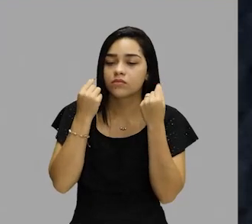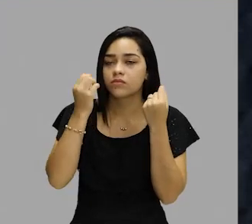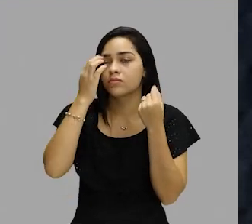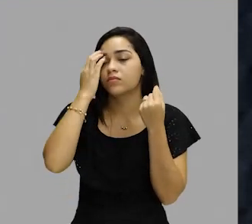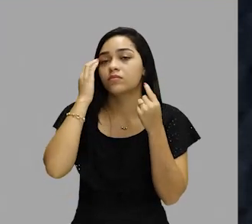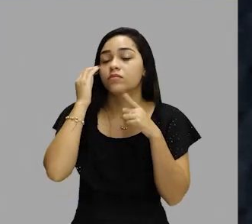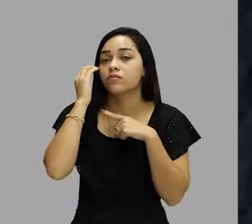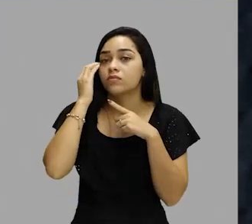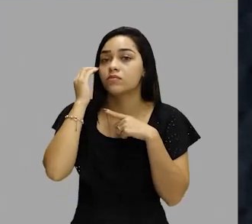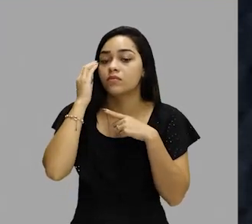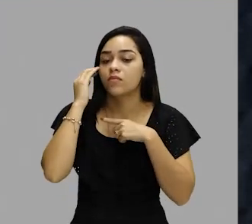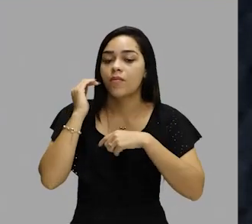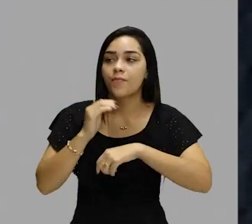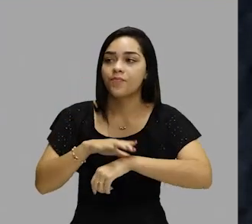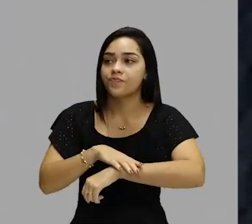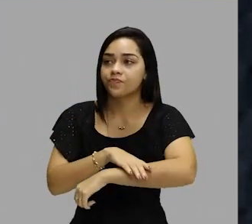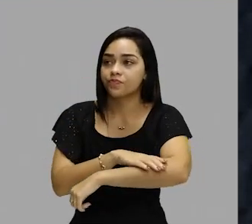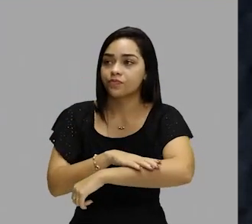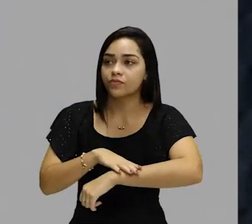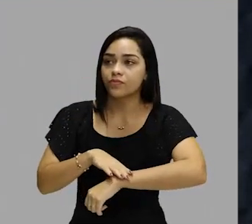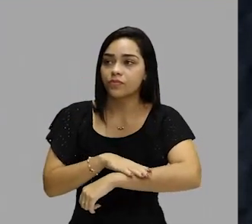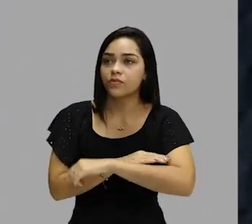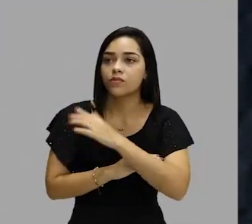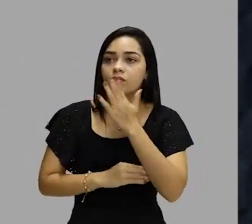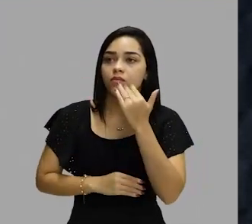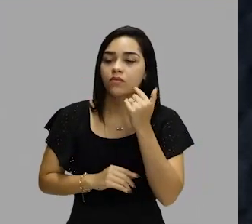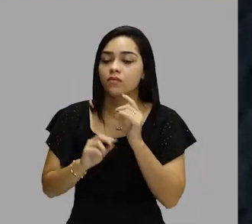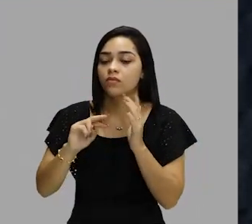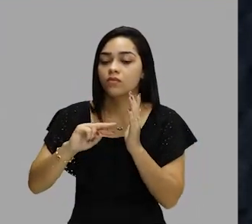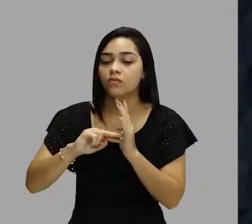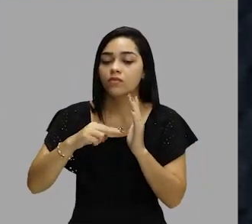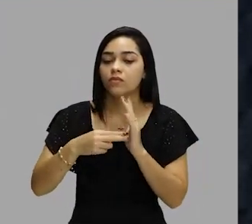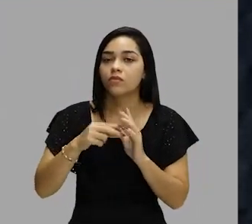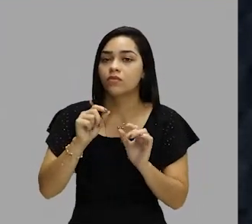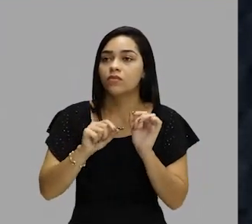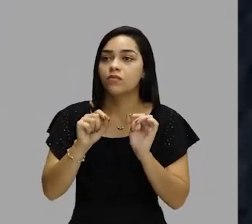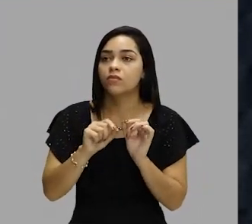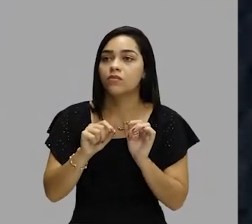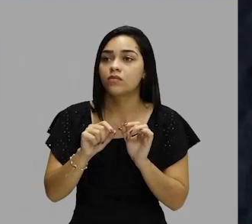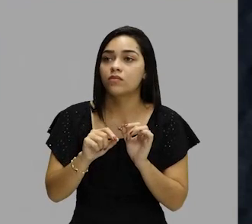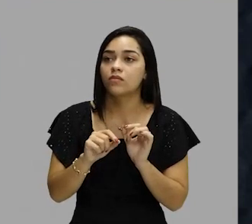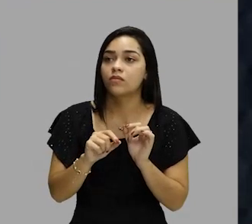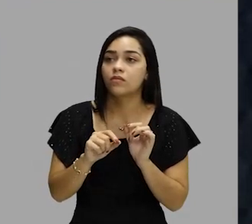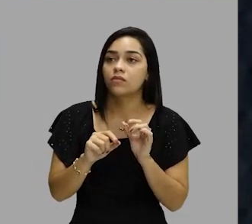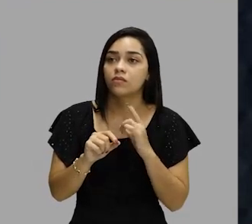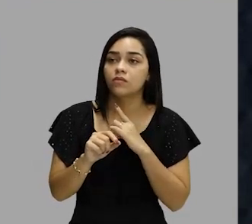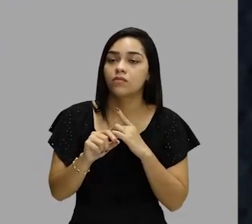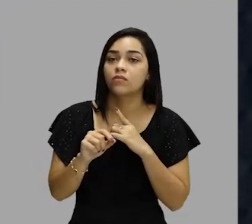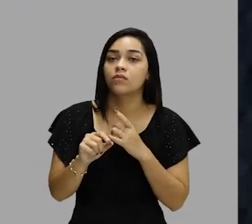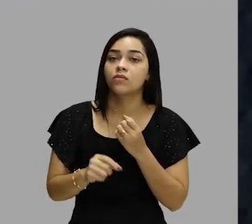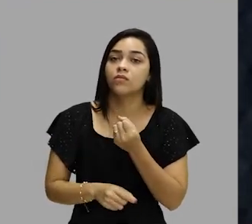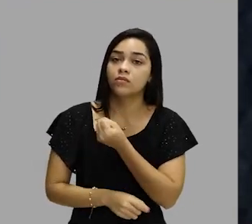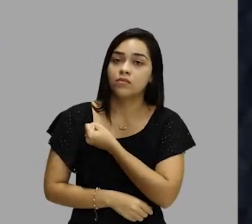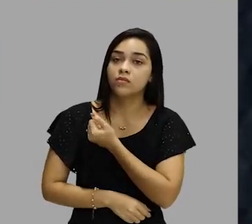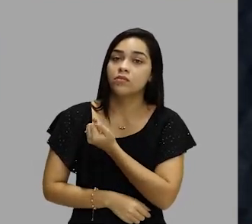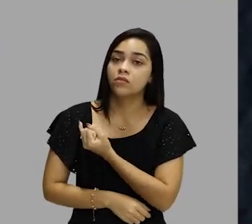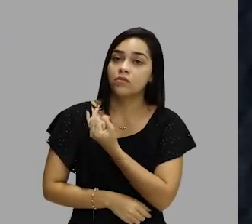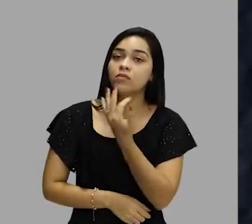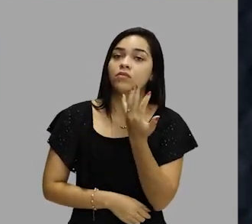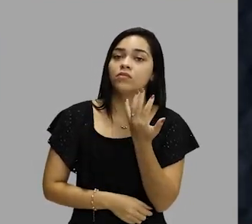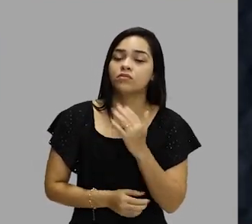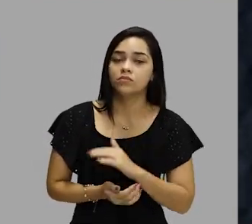tinha muita pele desse animal carnívoro, quer dizer que a população deles estava em maior número.